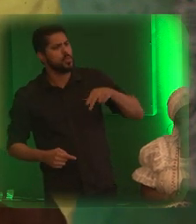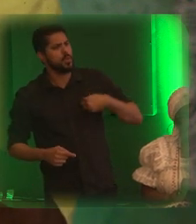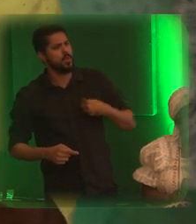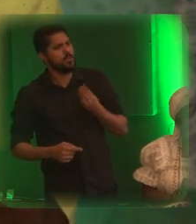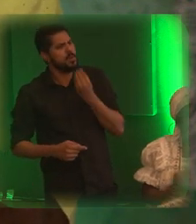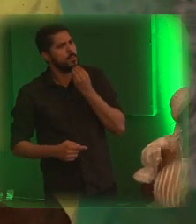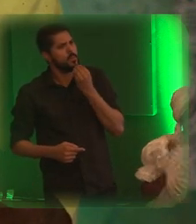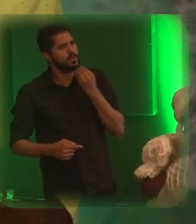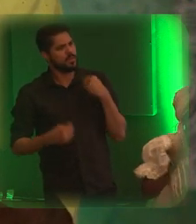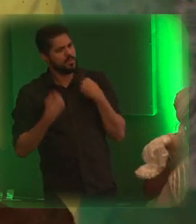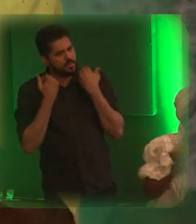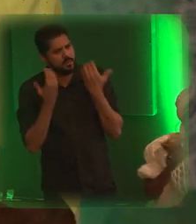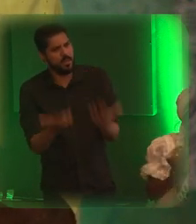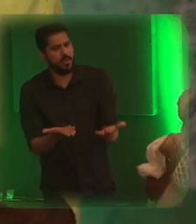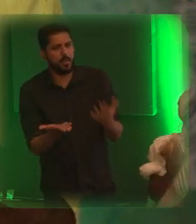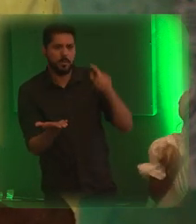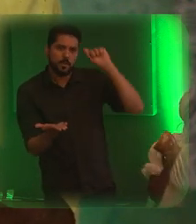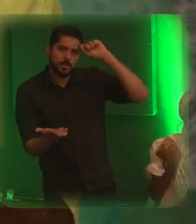nesse estado.